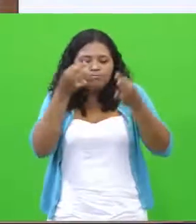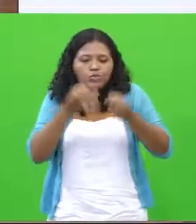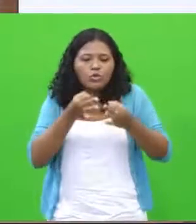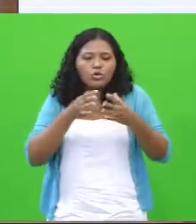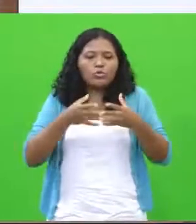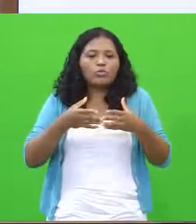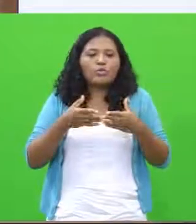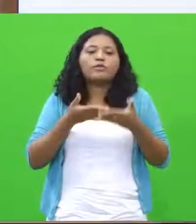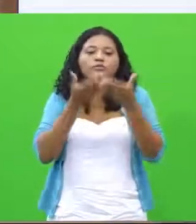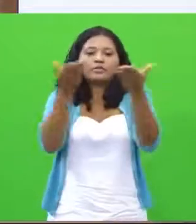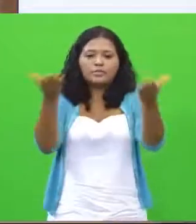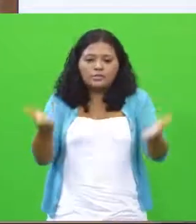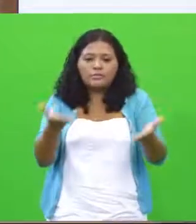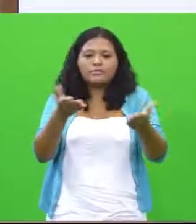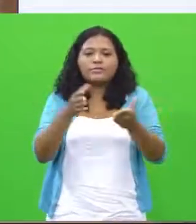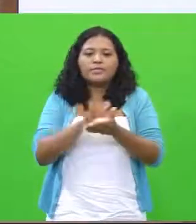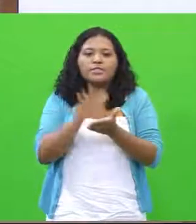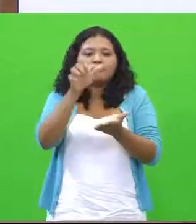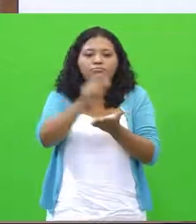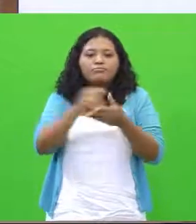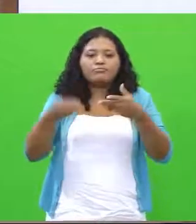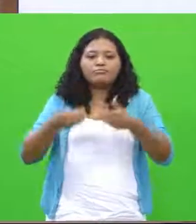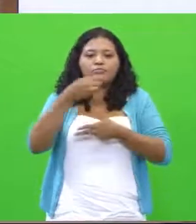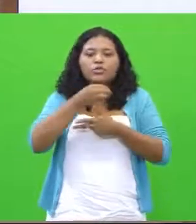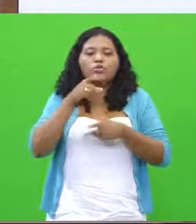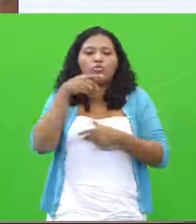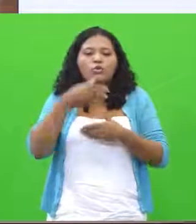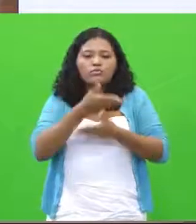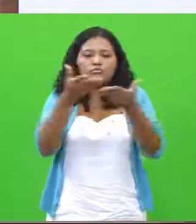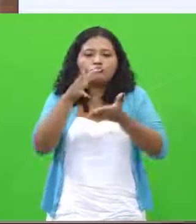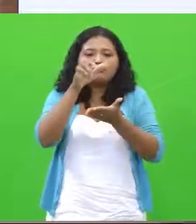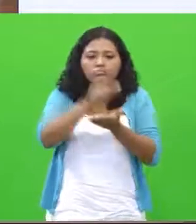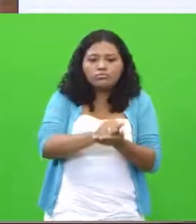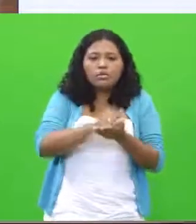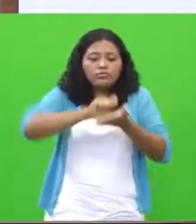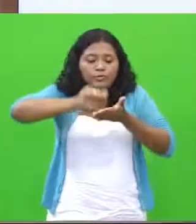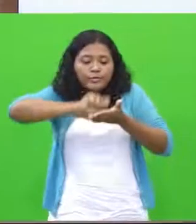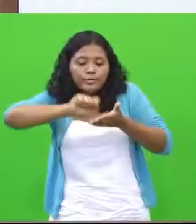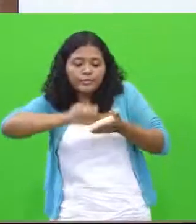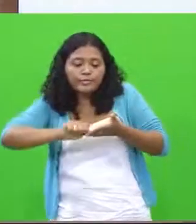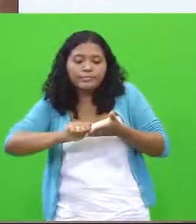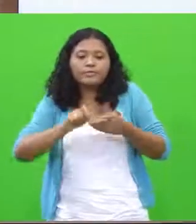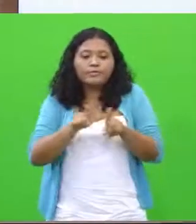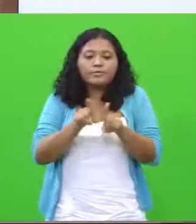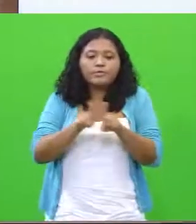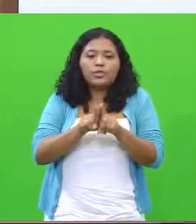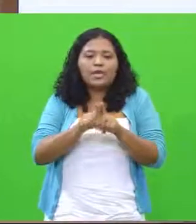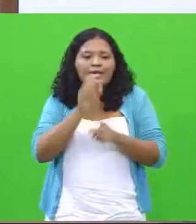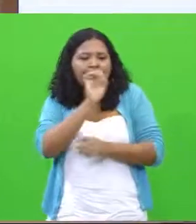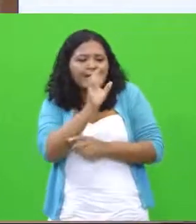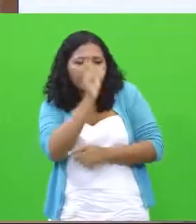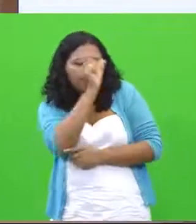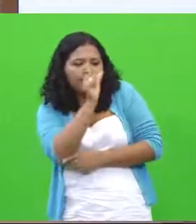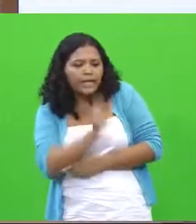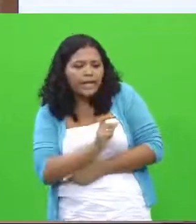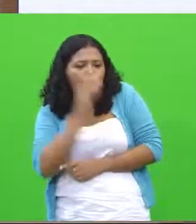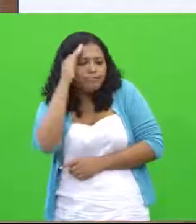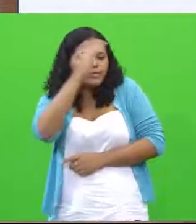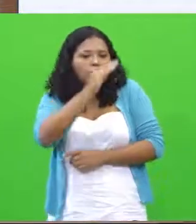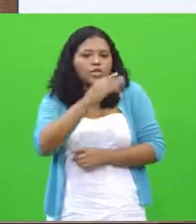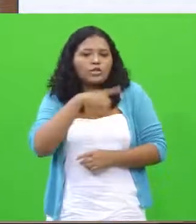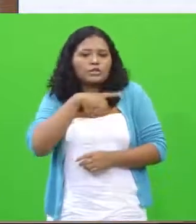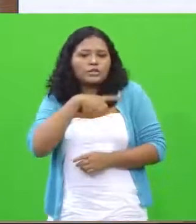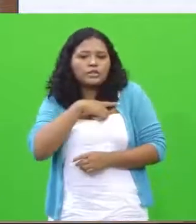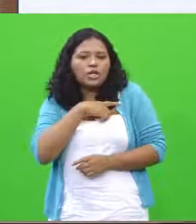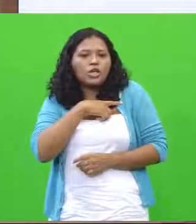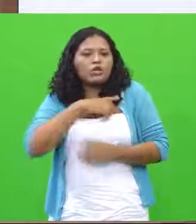participante. Você que vai escrever. Então, com as palavras-chave destacadas, você tem uma noção do todo acerca